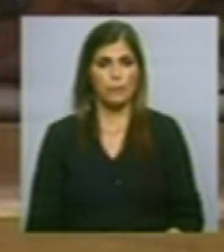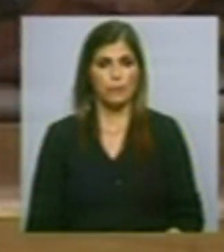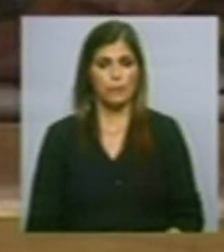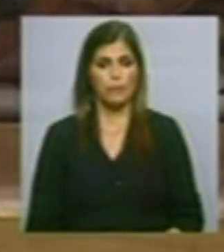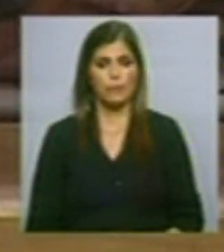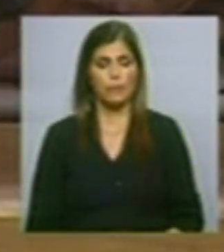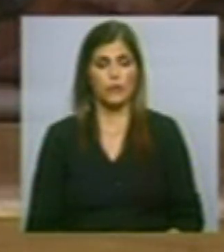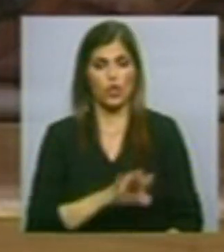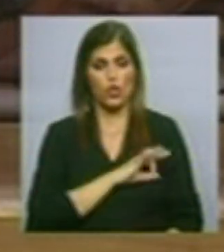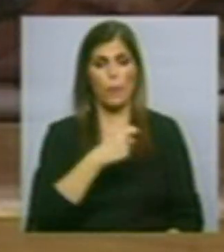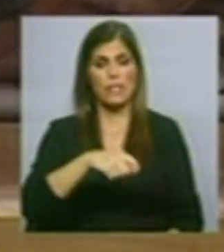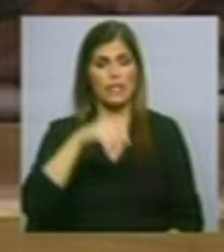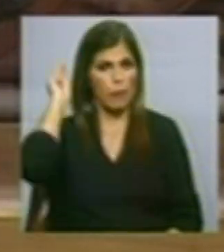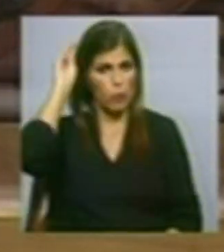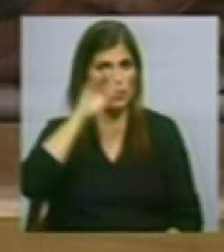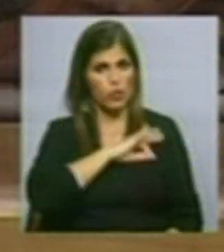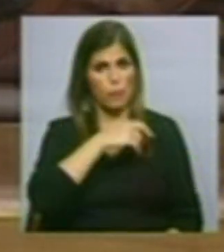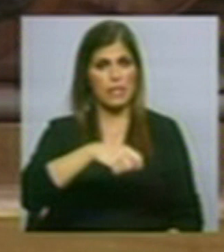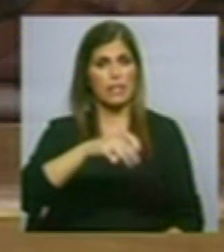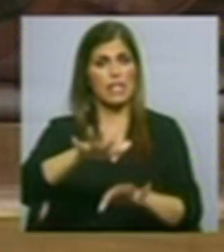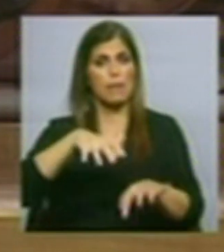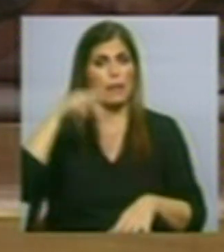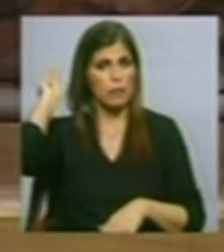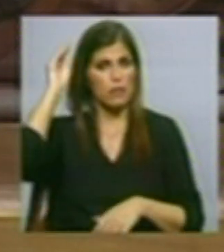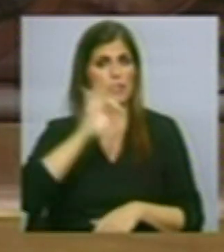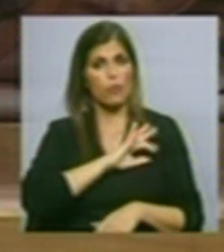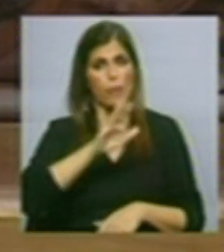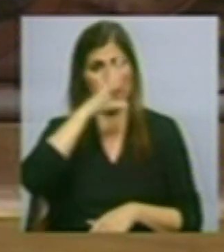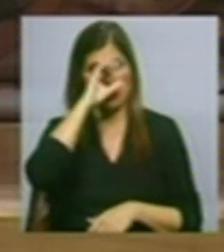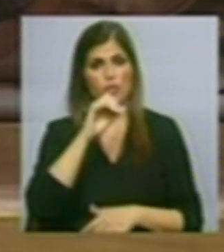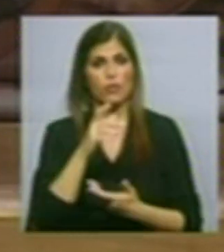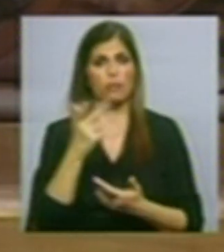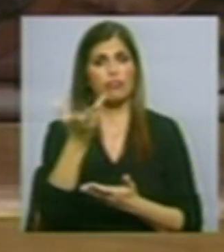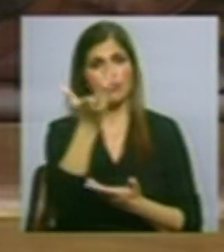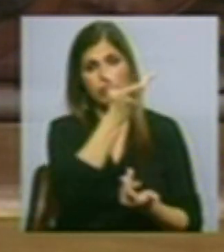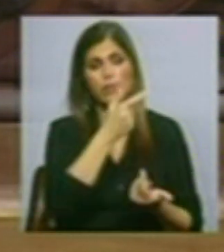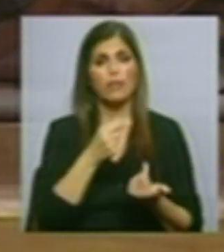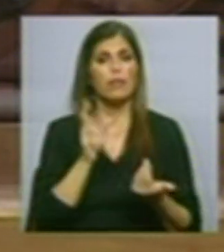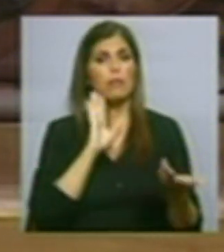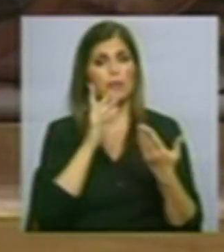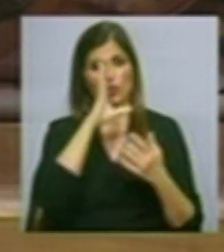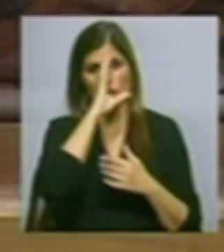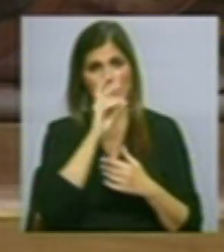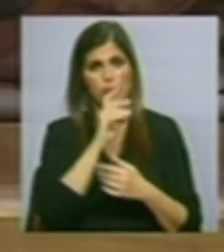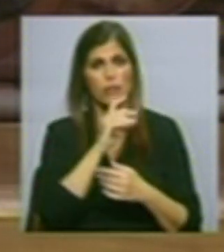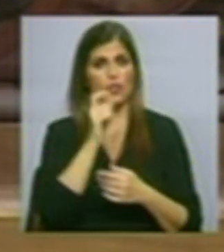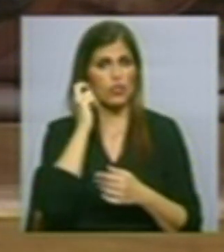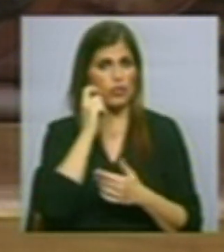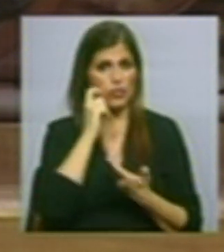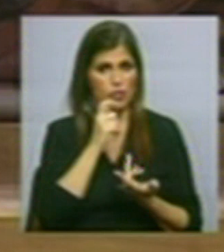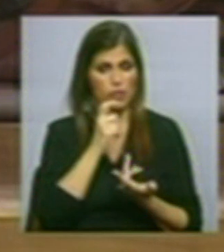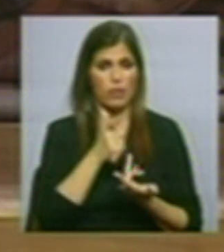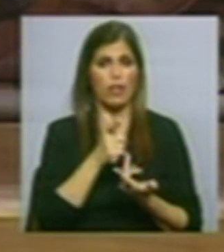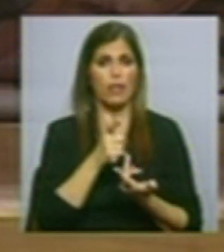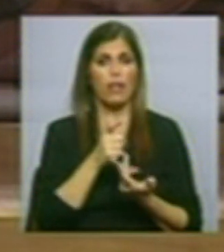Senhor Presidente da República, Senhor Presidente da Assembleia da República, Senhor Primeiro-Ministro, altos funcionários do Estado, General Ramalhianos, Sua Eminência